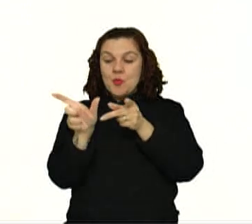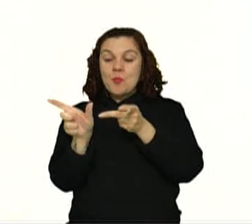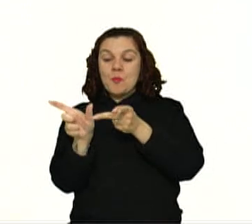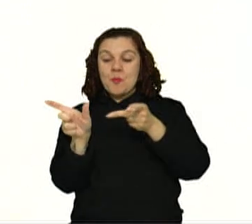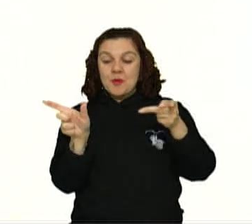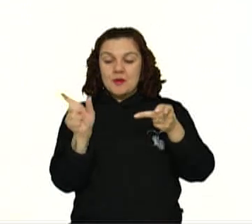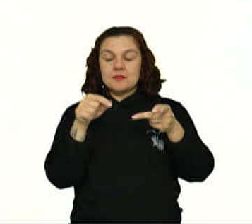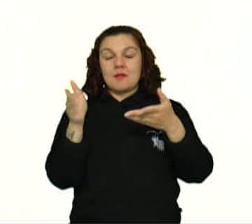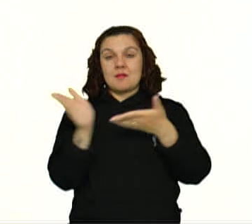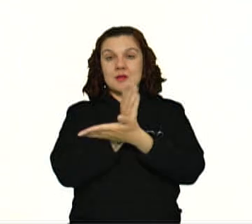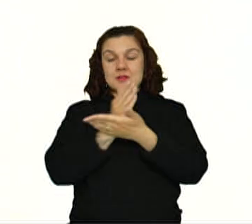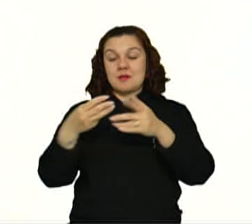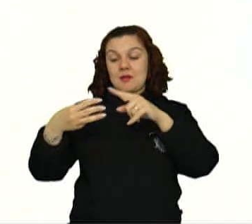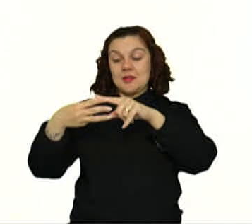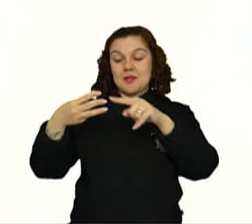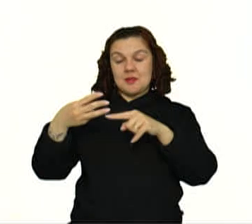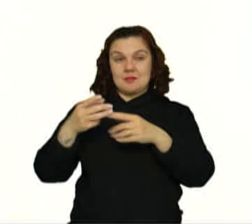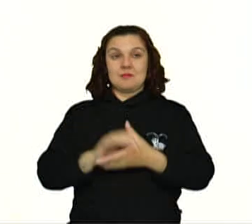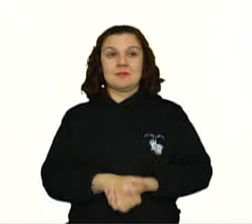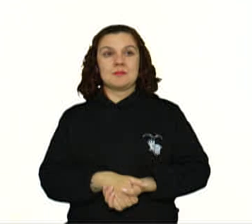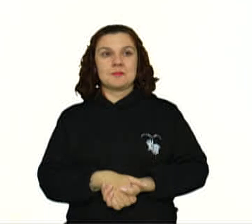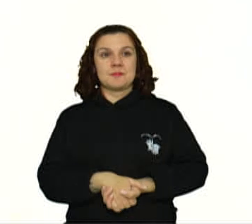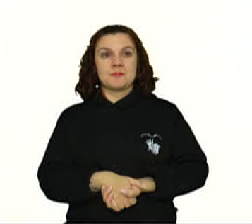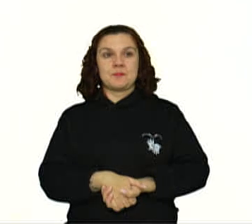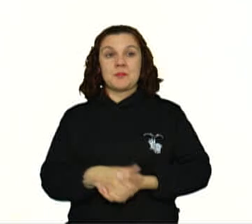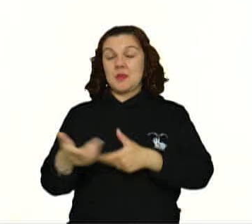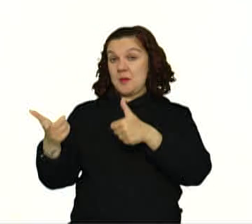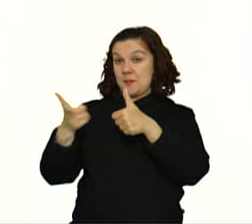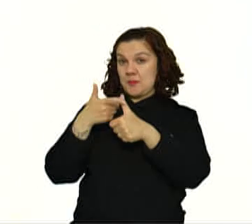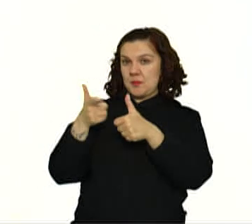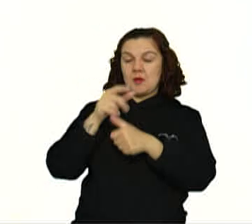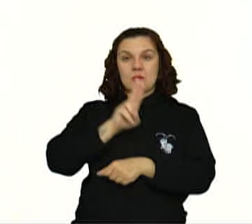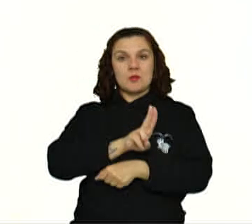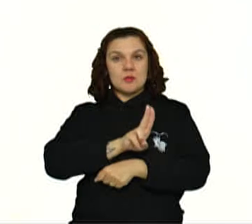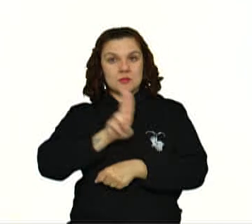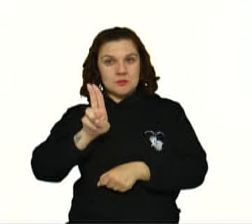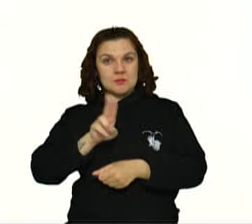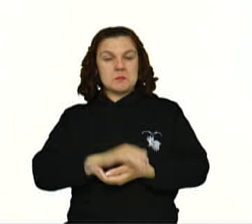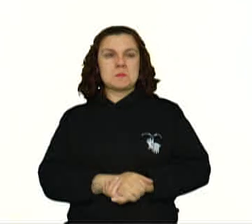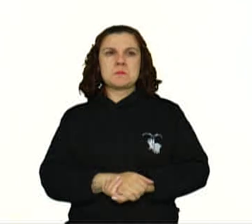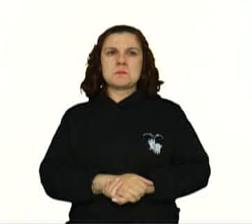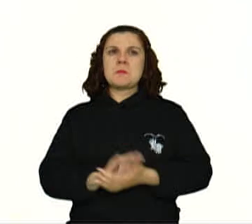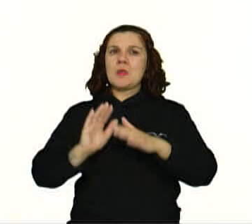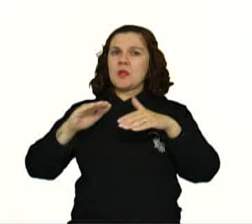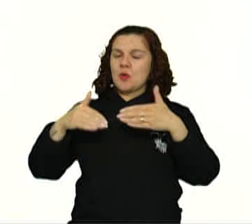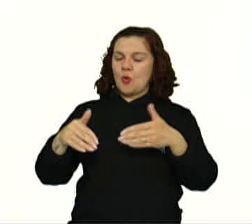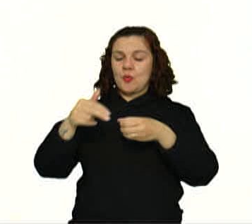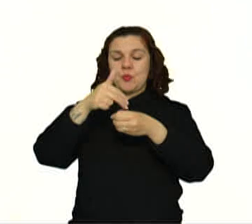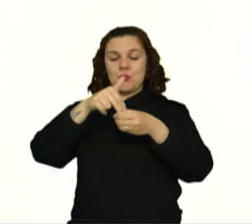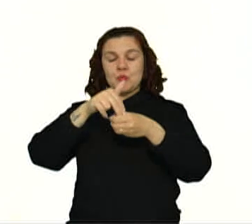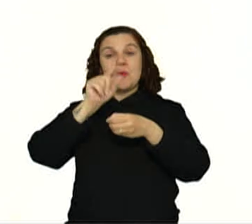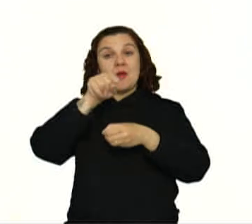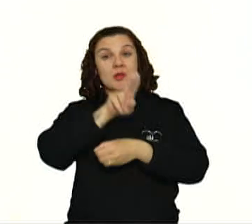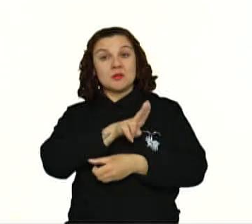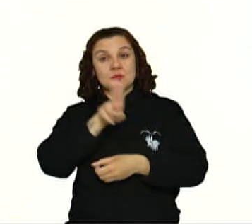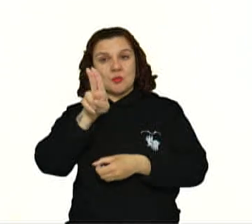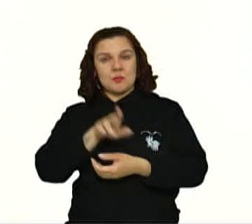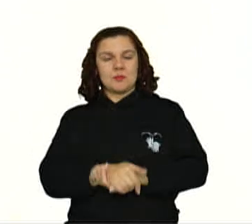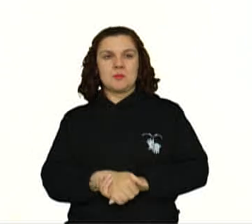pode ser classificado de 3 formas. Primeiro, nominal, quando o seu núcleo é um